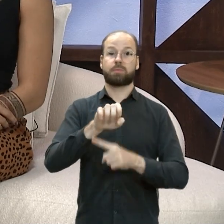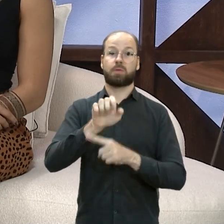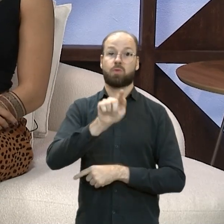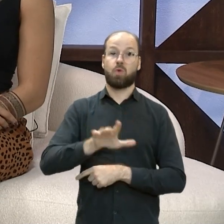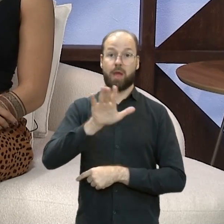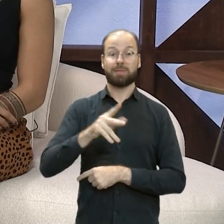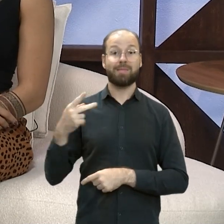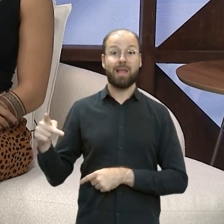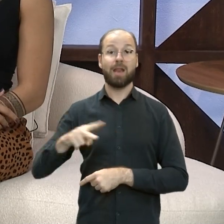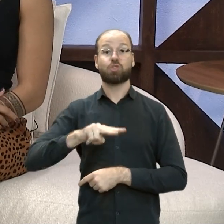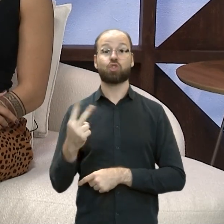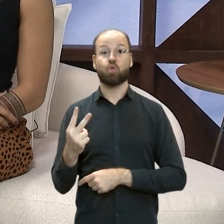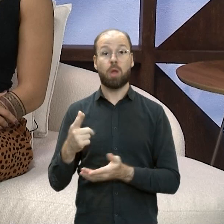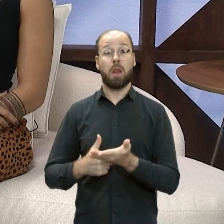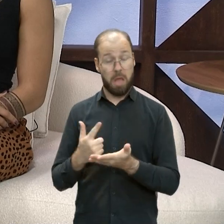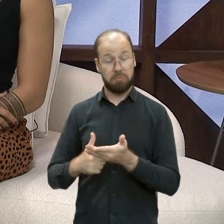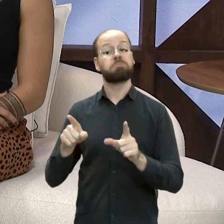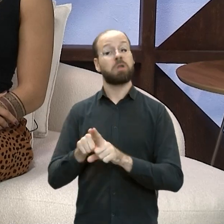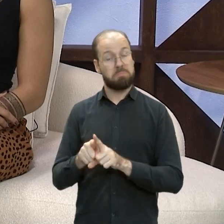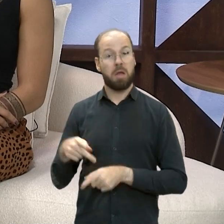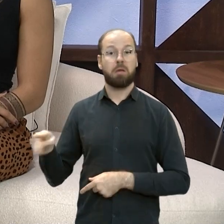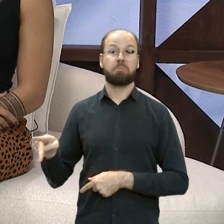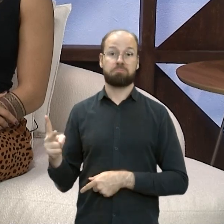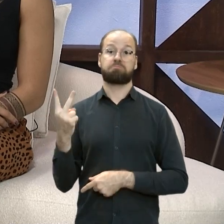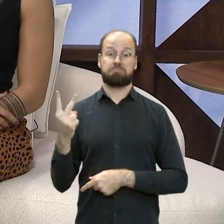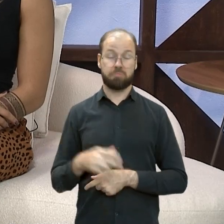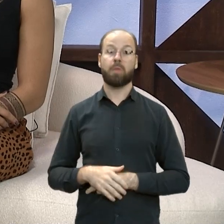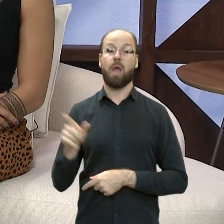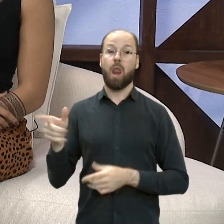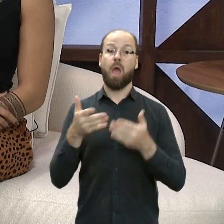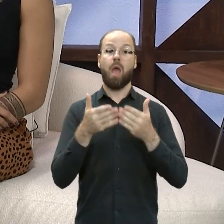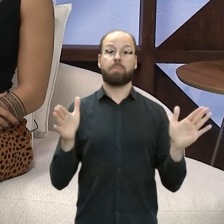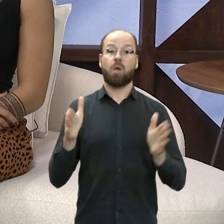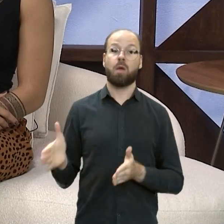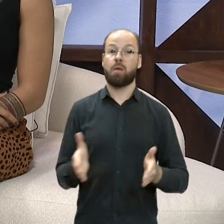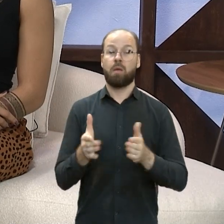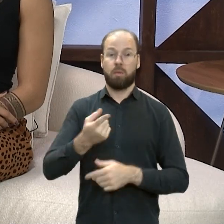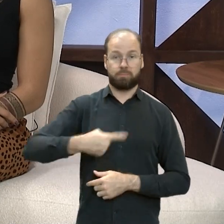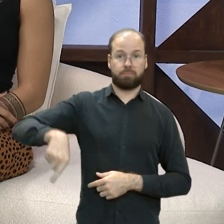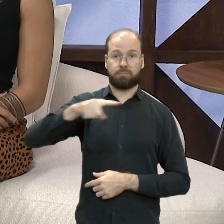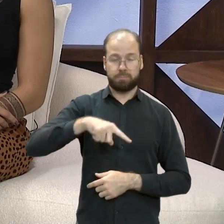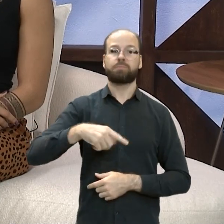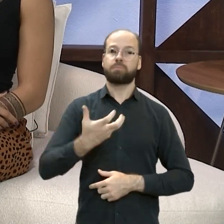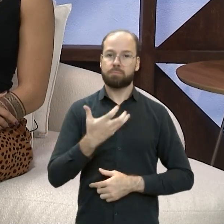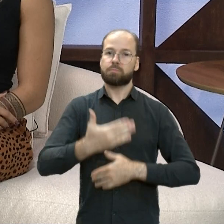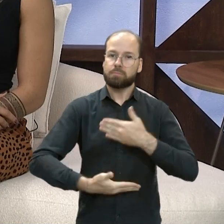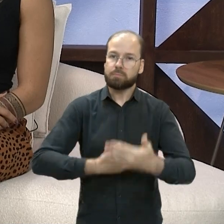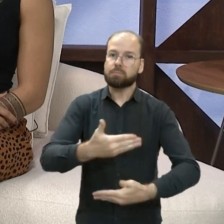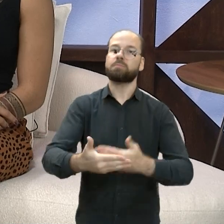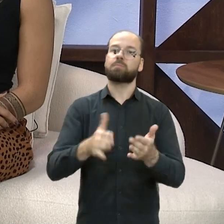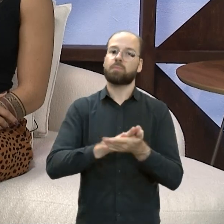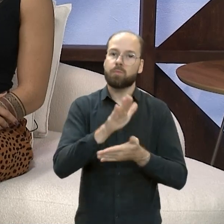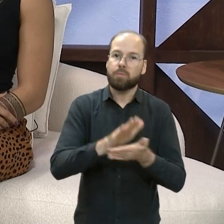também. E ela abriu caminhos para muitas de nós que queremos publicar e escrever, porque ainda hoje